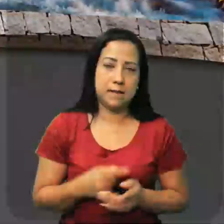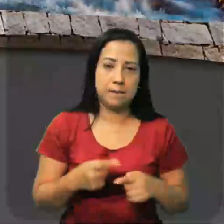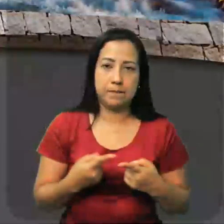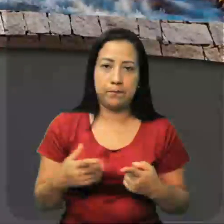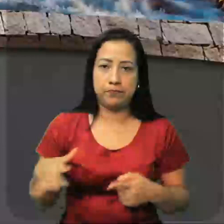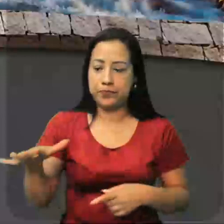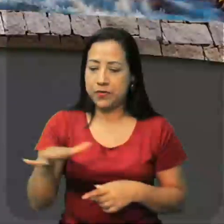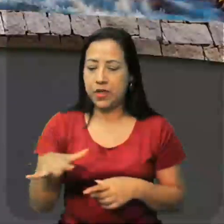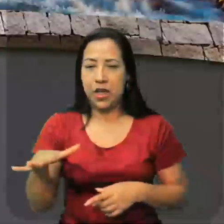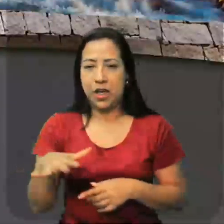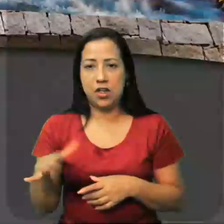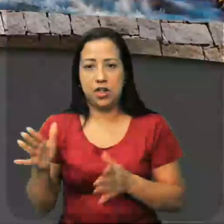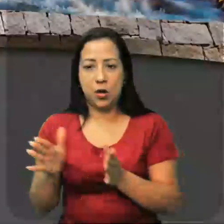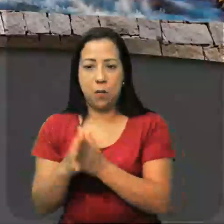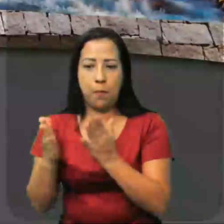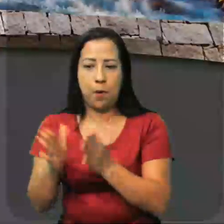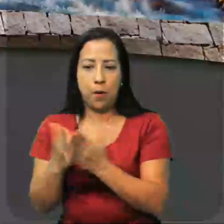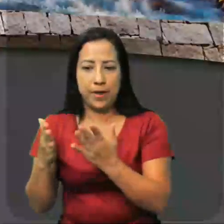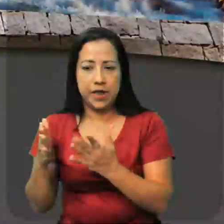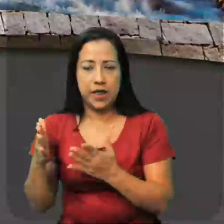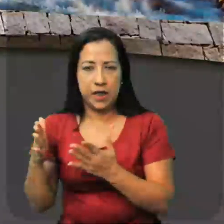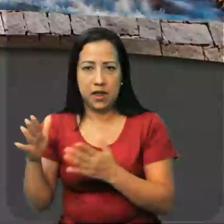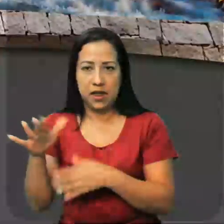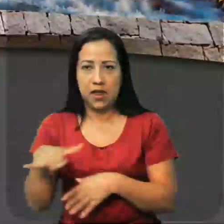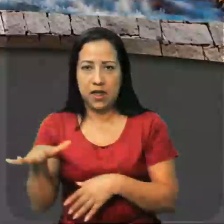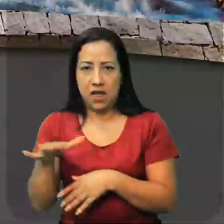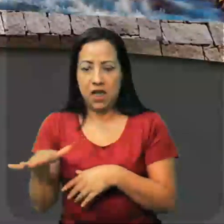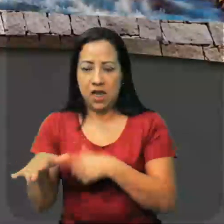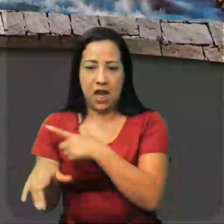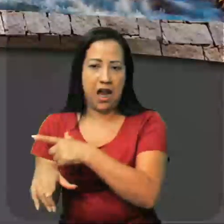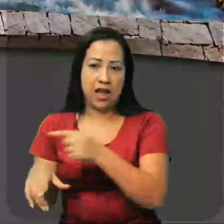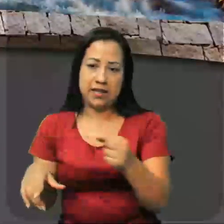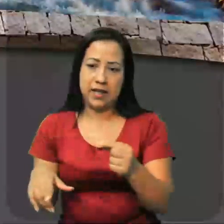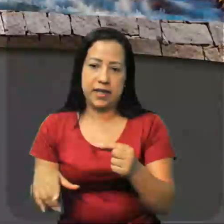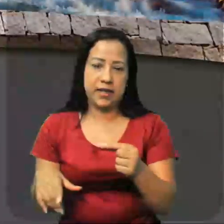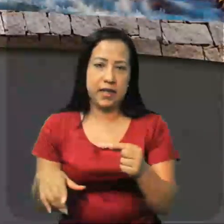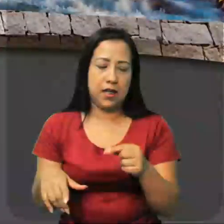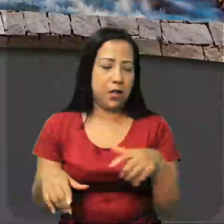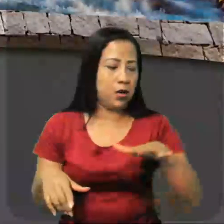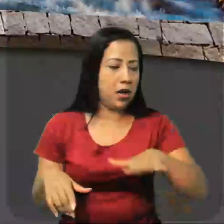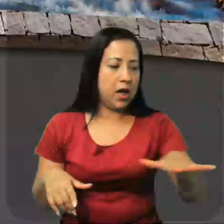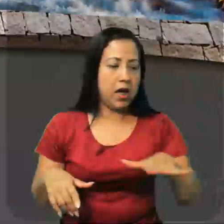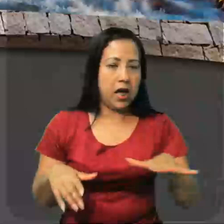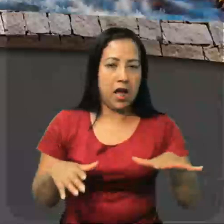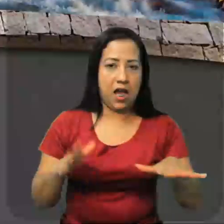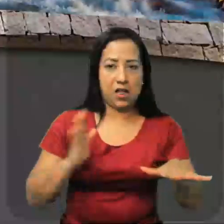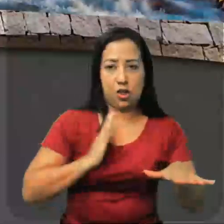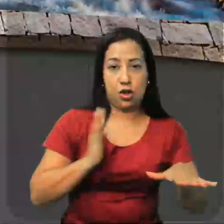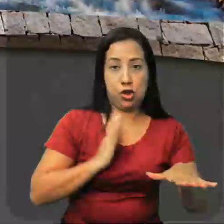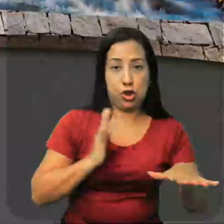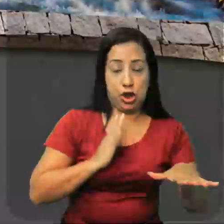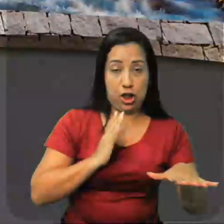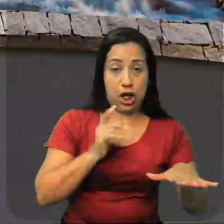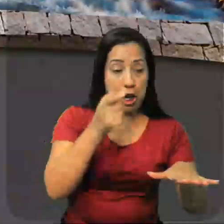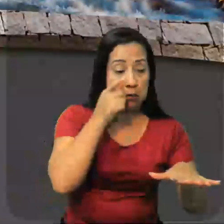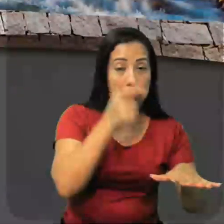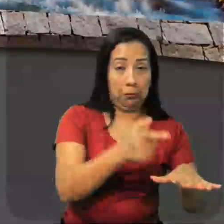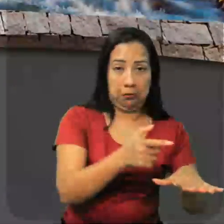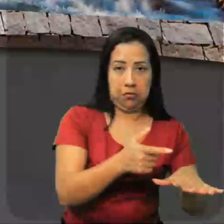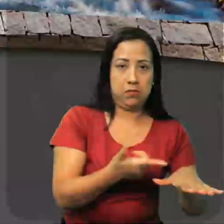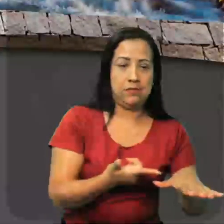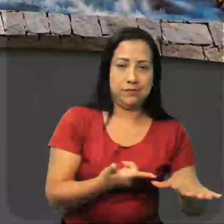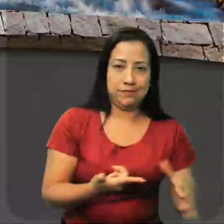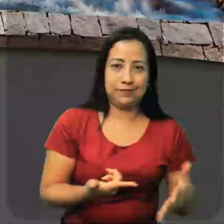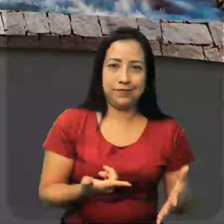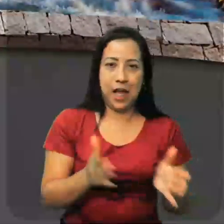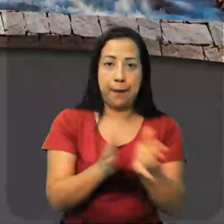saída, repulsão. As regiões ricas são áreas de atração. Entenderam bem isso aí? Muito bem.